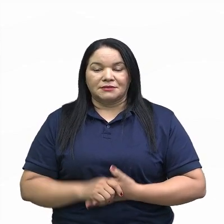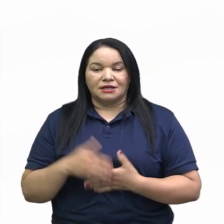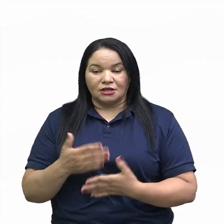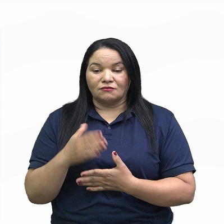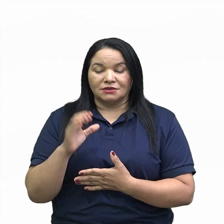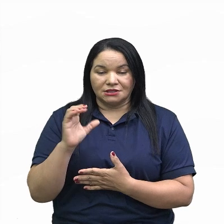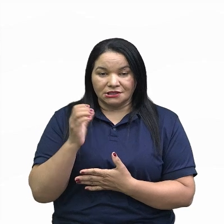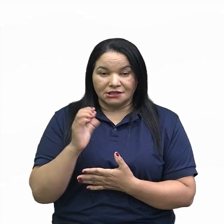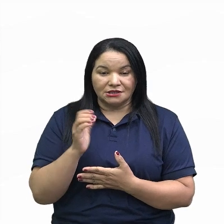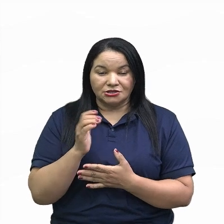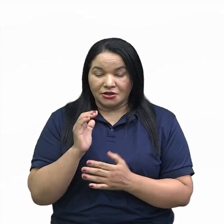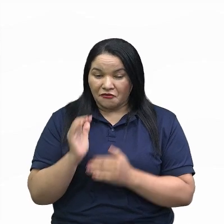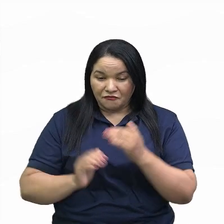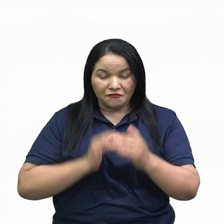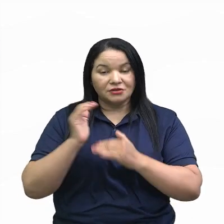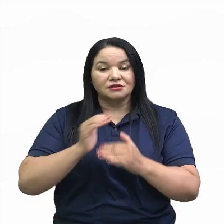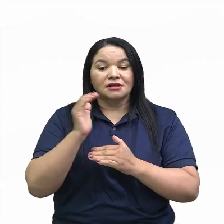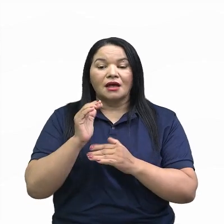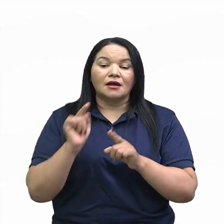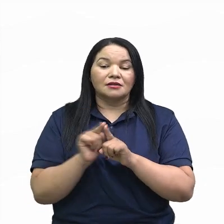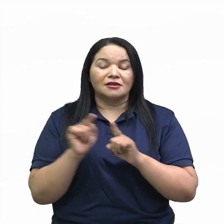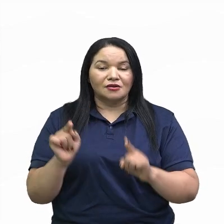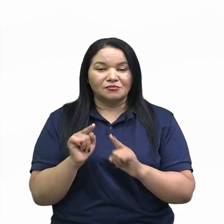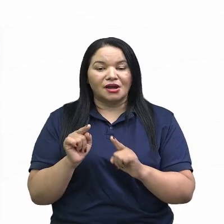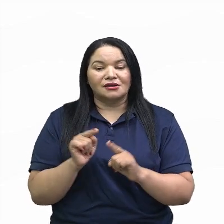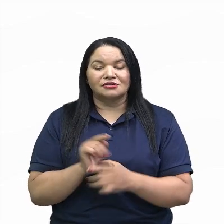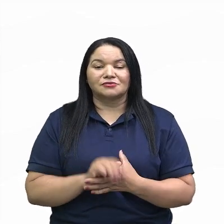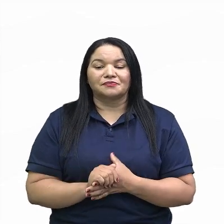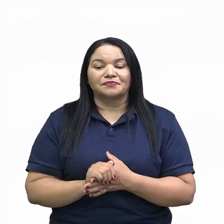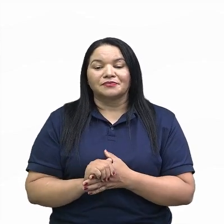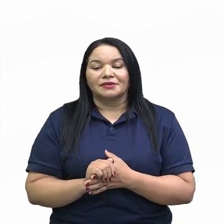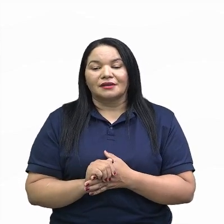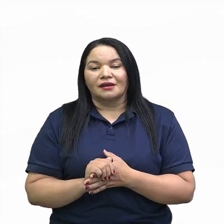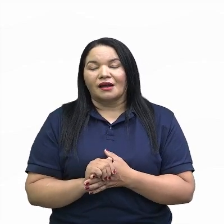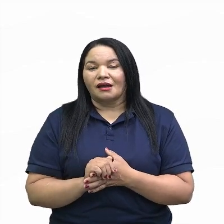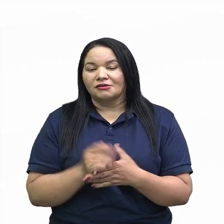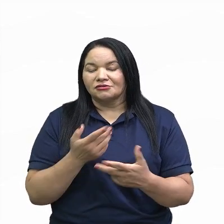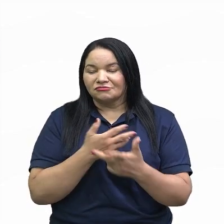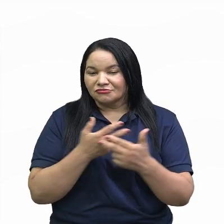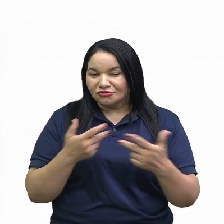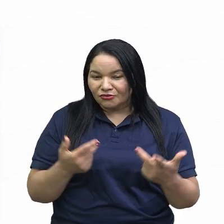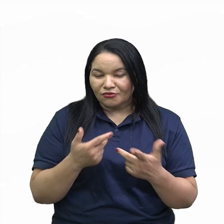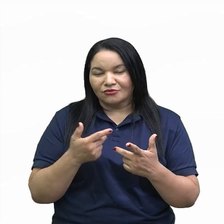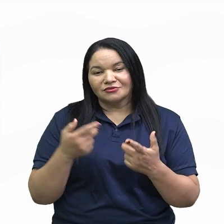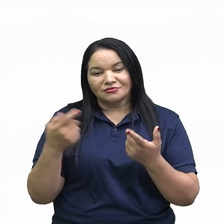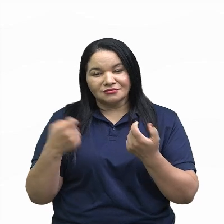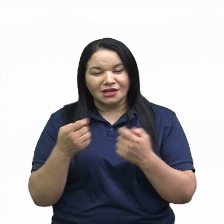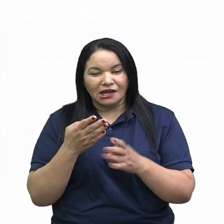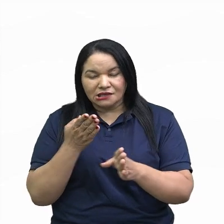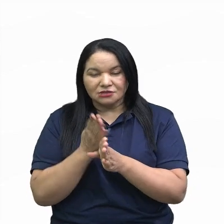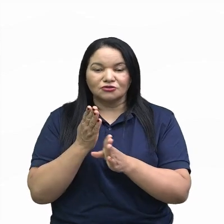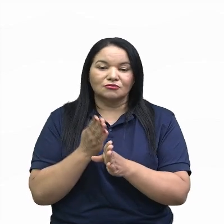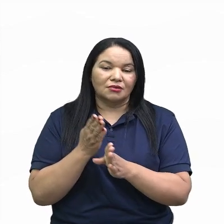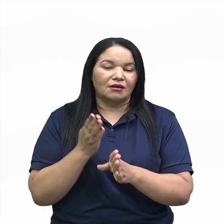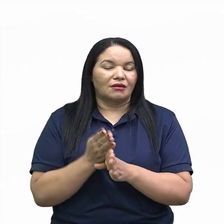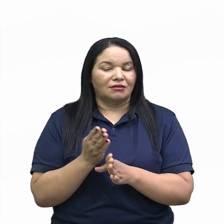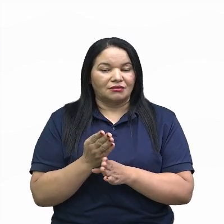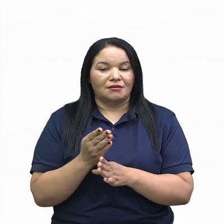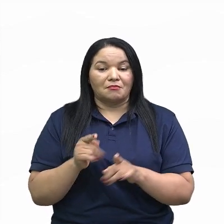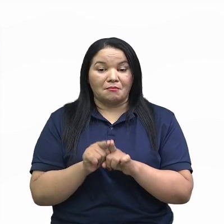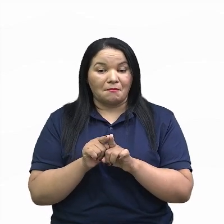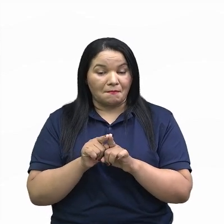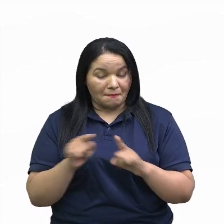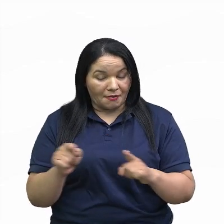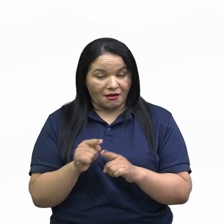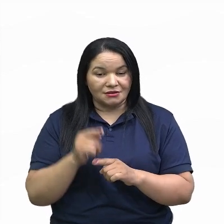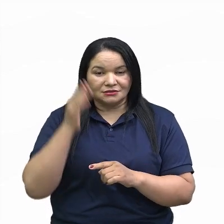está muito avançada, mas ainda existem muitas coisas a serem descobertas. No entanto, já se